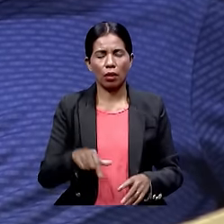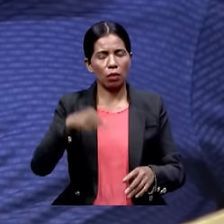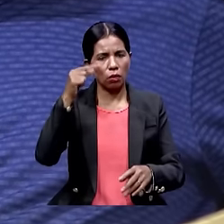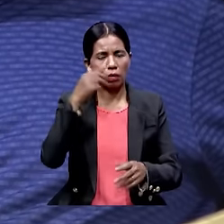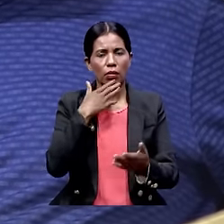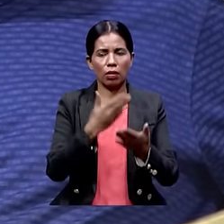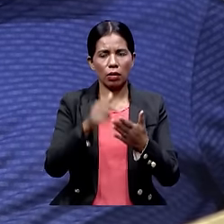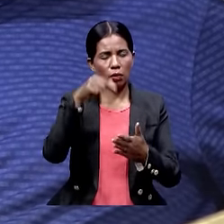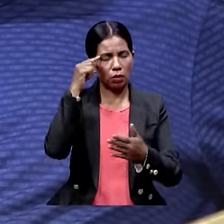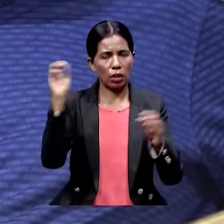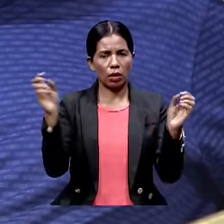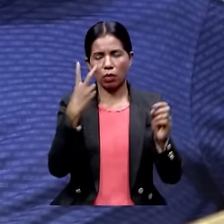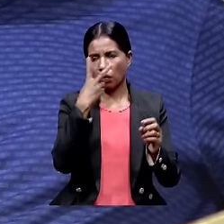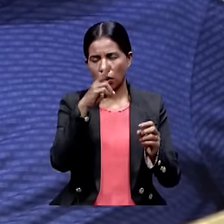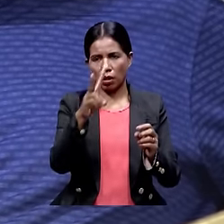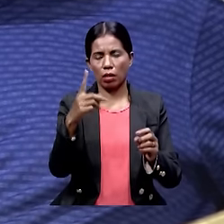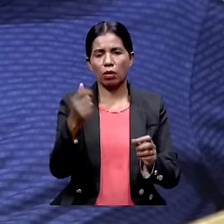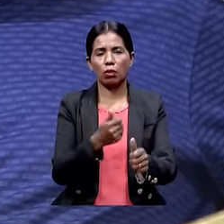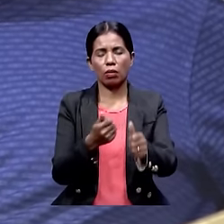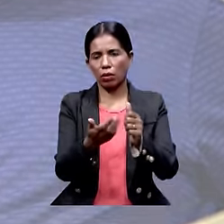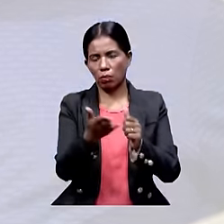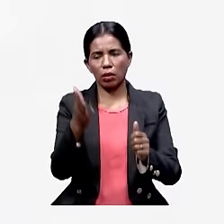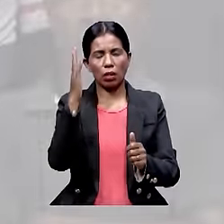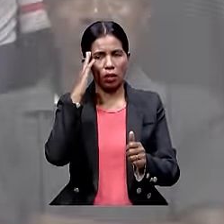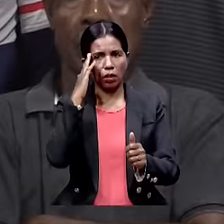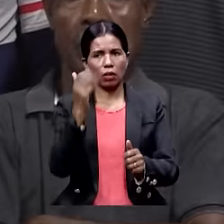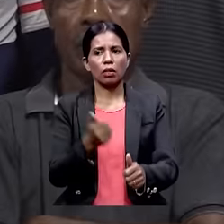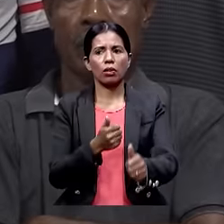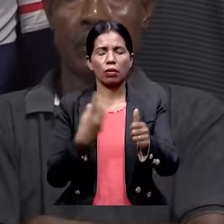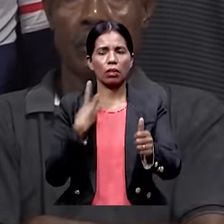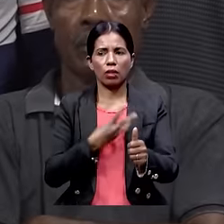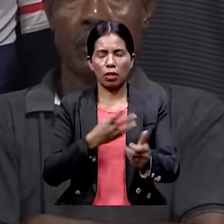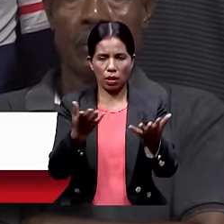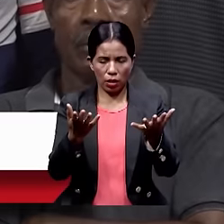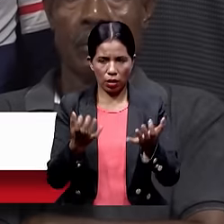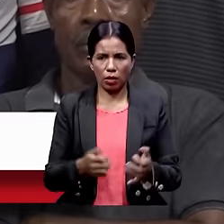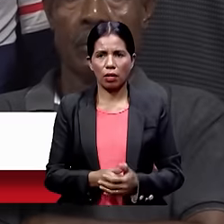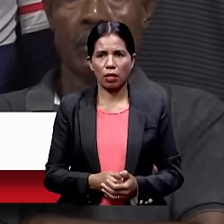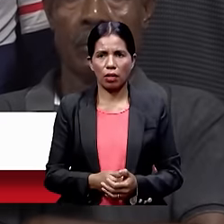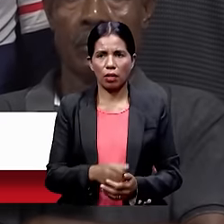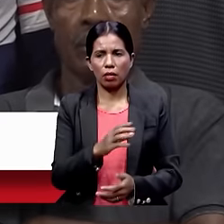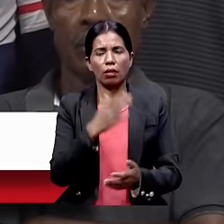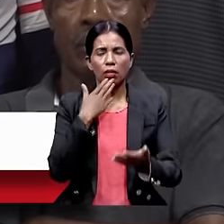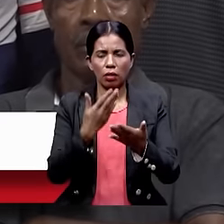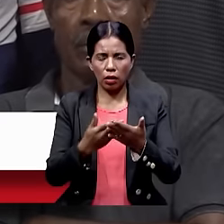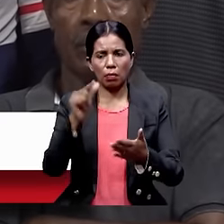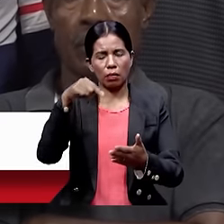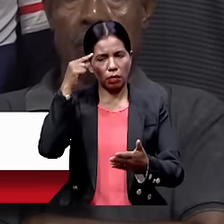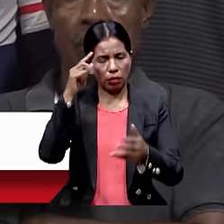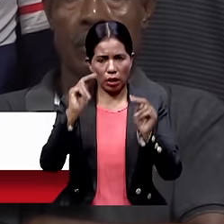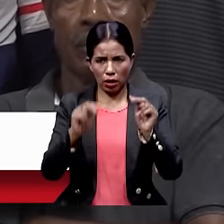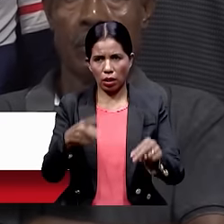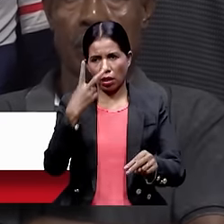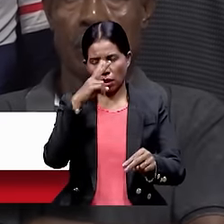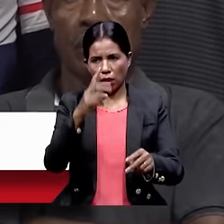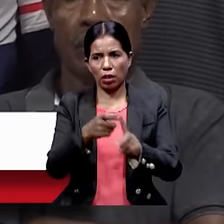laos atuare de tuir itabota ni hanoin e tuir itani hakara. Aspeto boa governação, tem que haremos